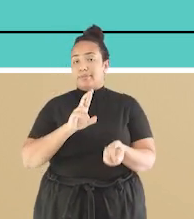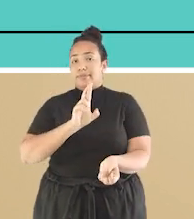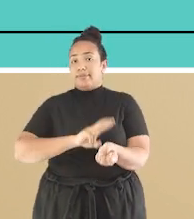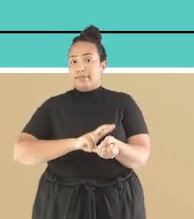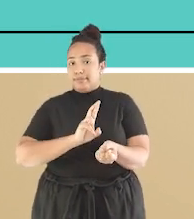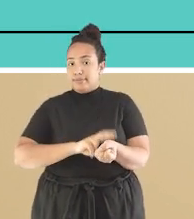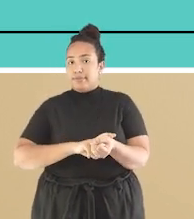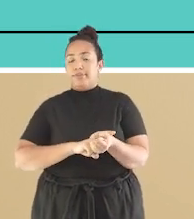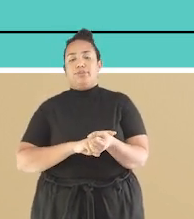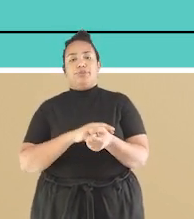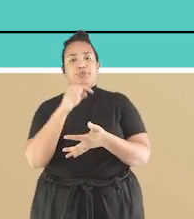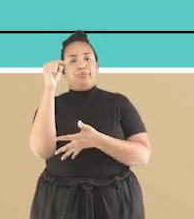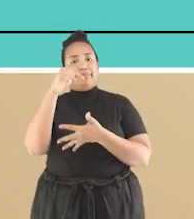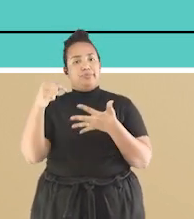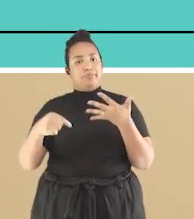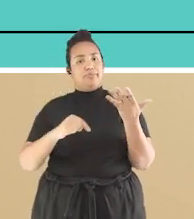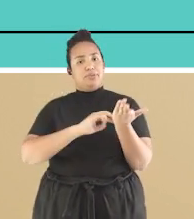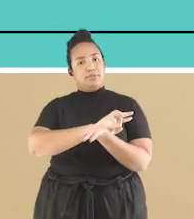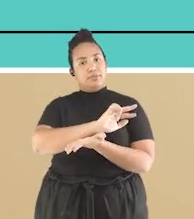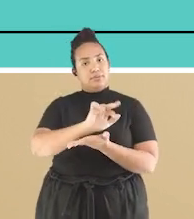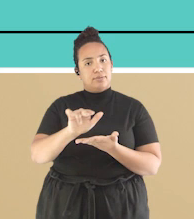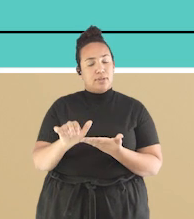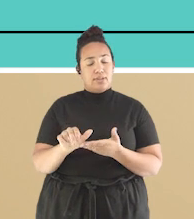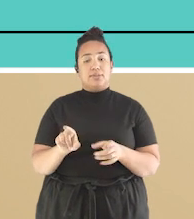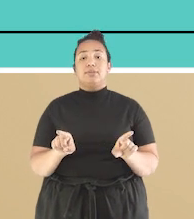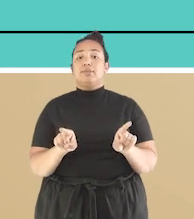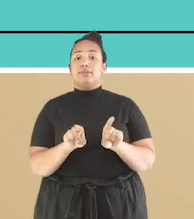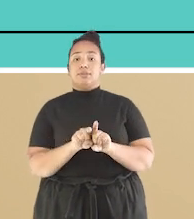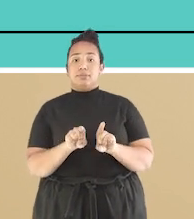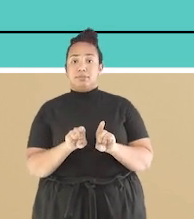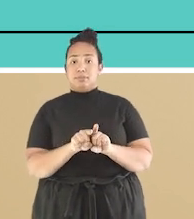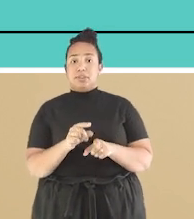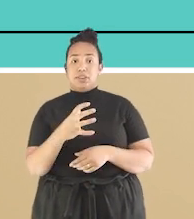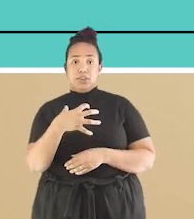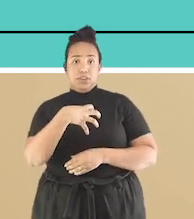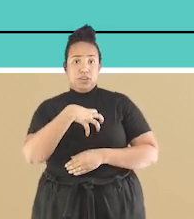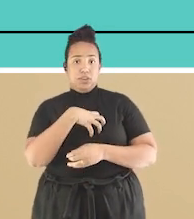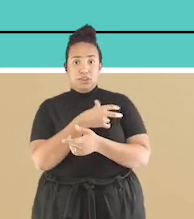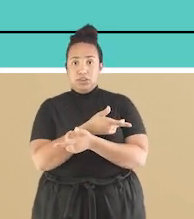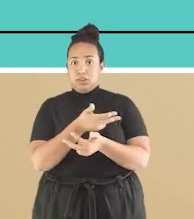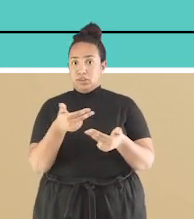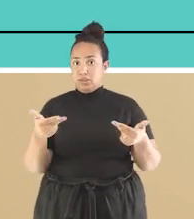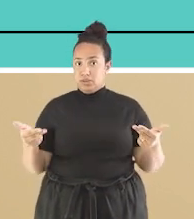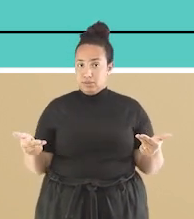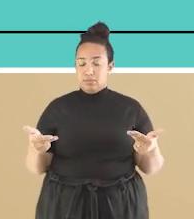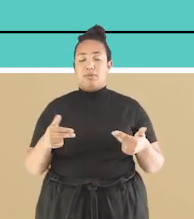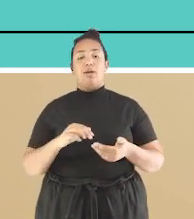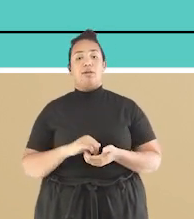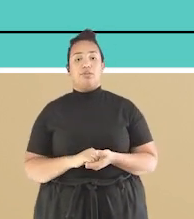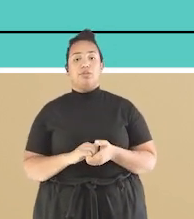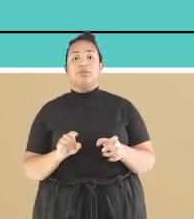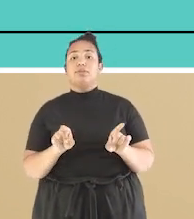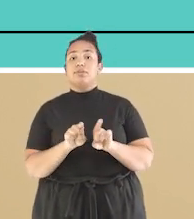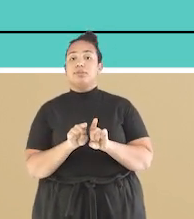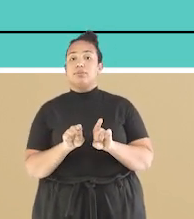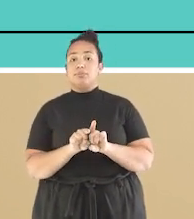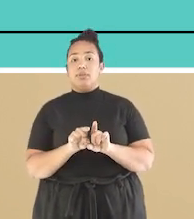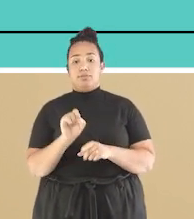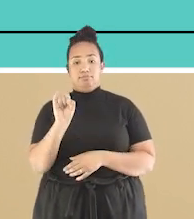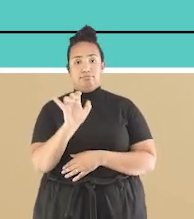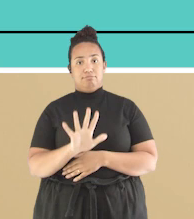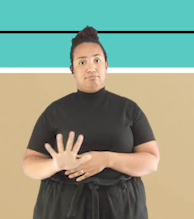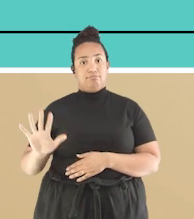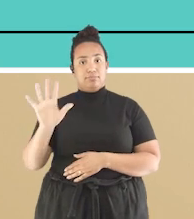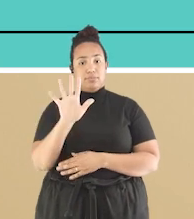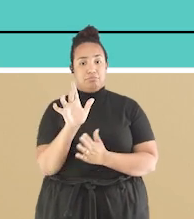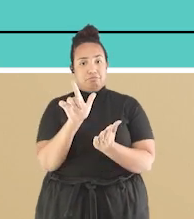etc. Semânticos, como figuras de linguagem, por exemplo, gráfico espacial, como distribuição da mancha gráfica